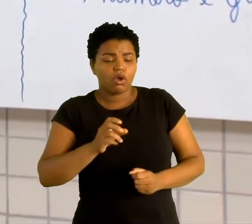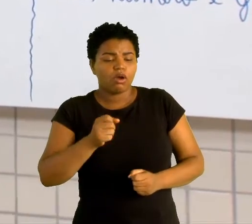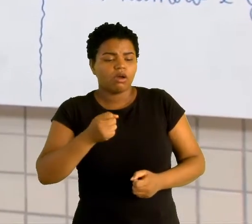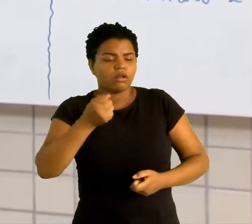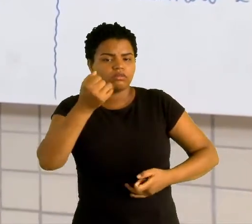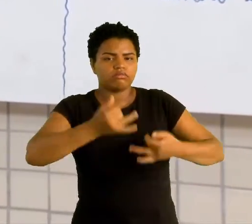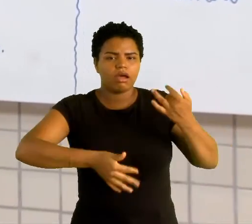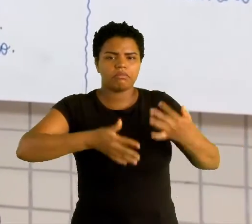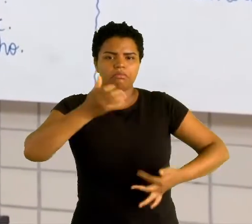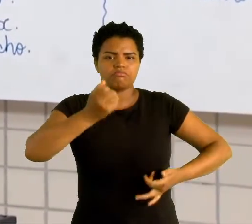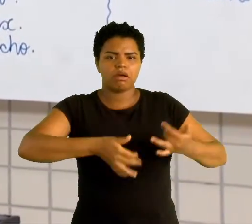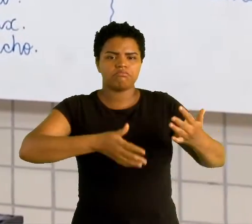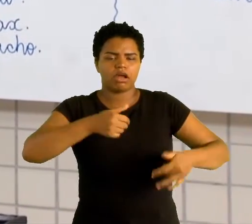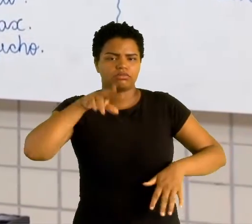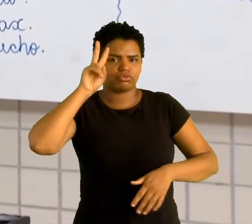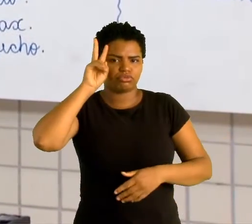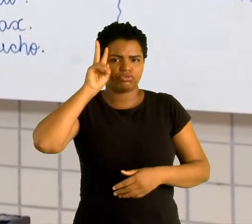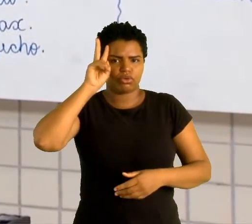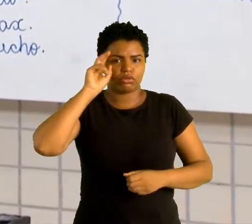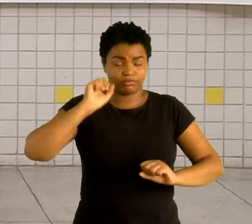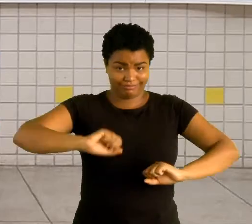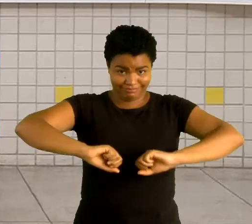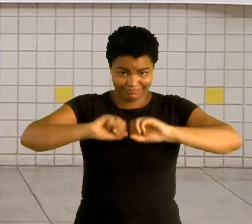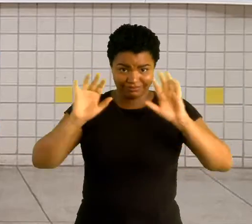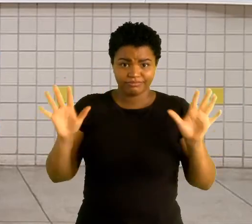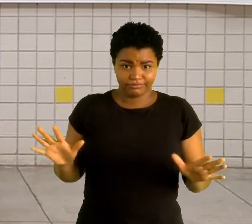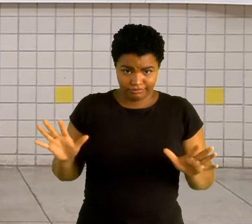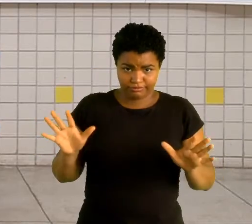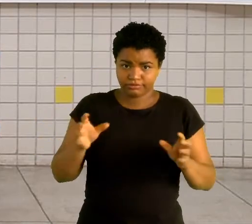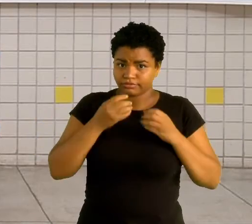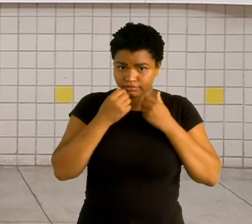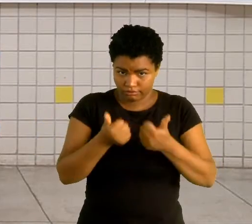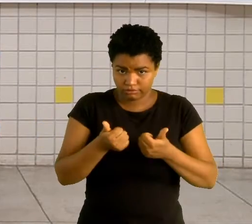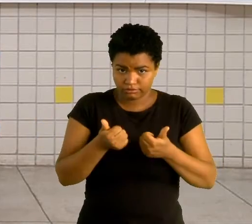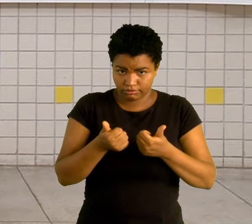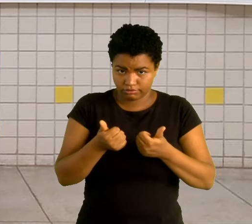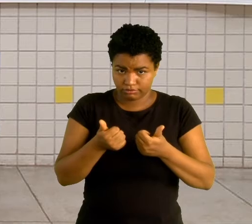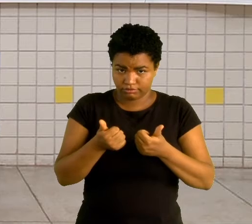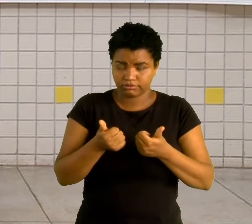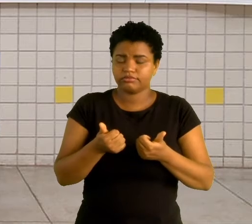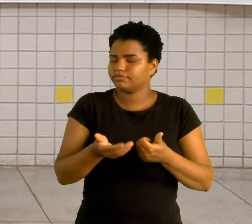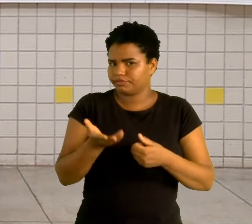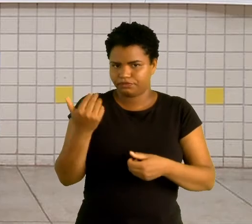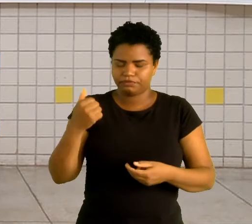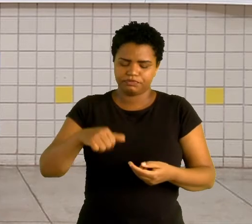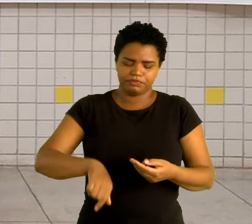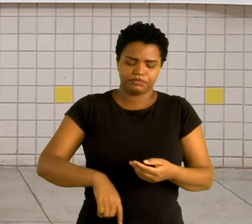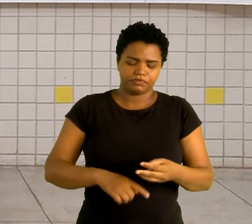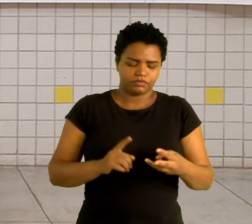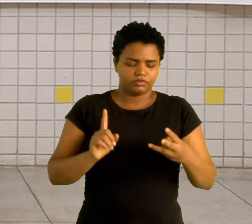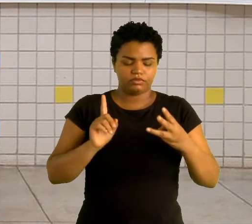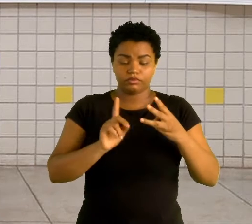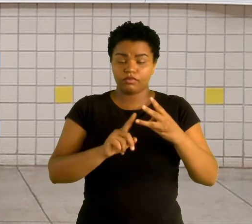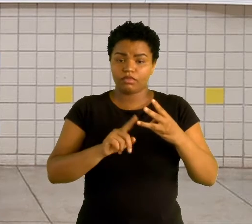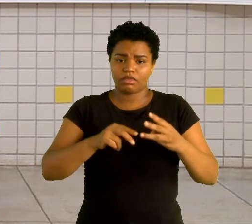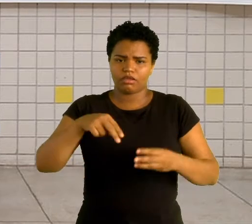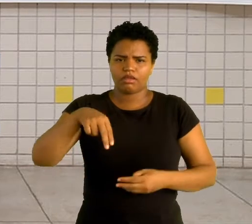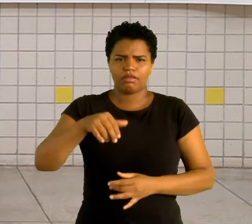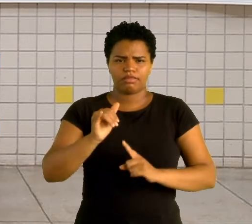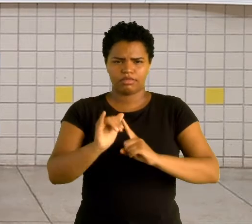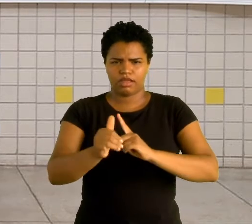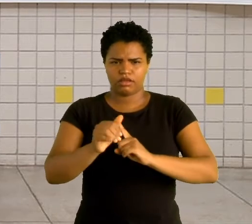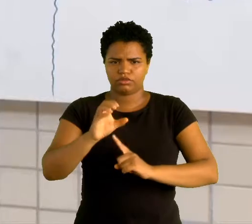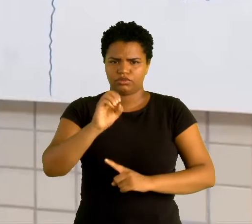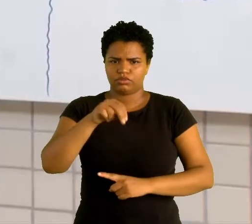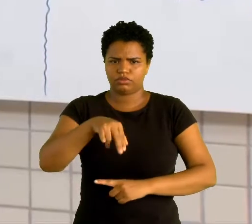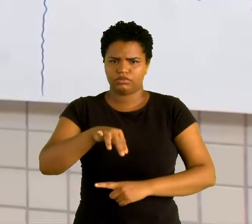a história. E aí, ficou clara essa parte? Tudo bem? Então vamos lá. E o narrador onisciente. O